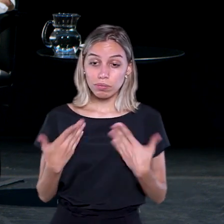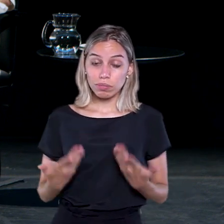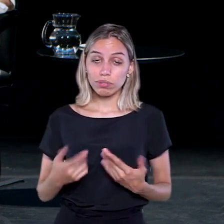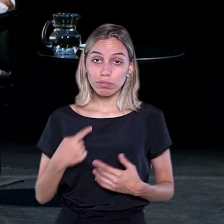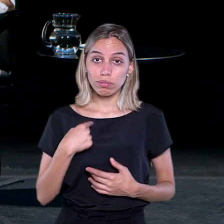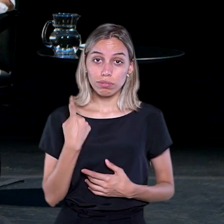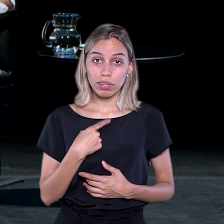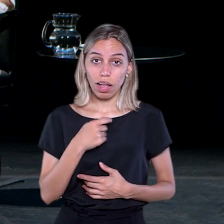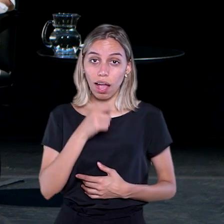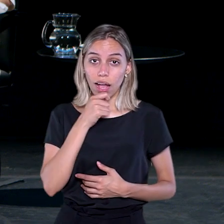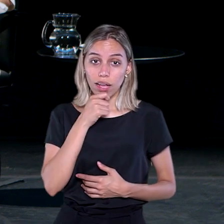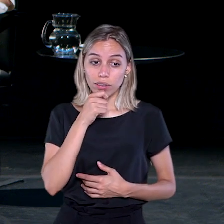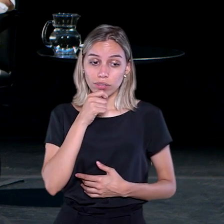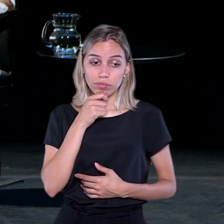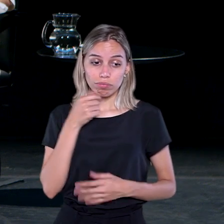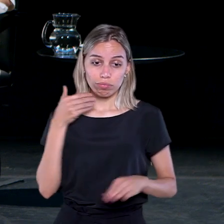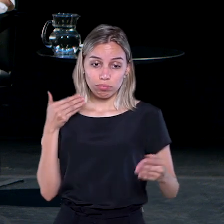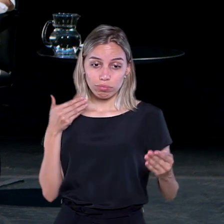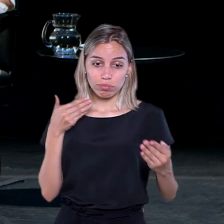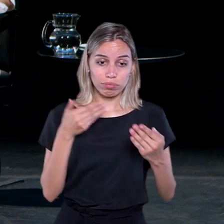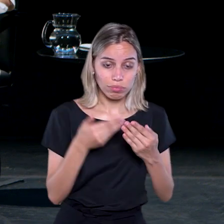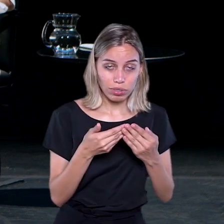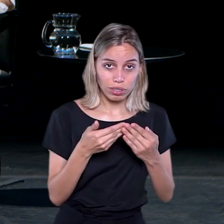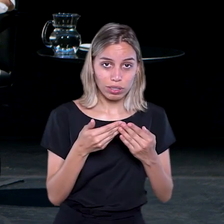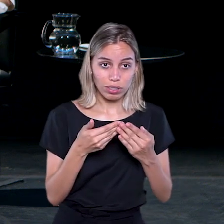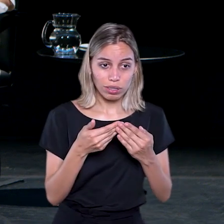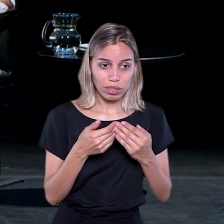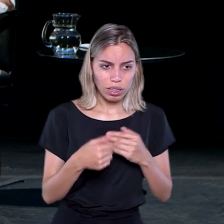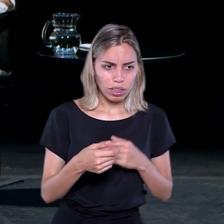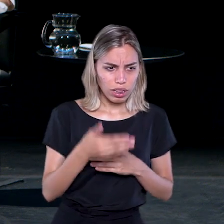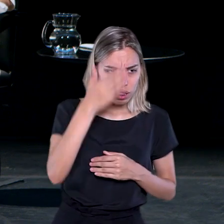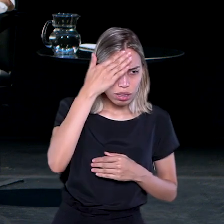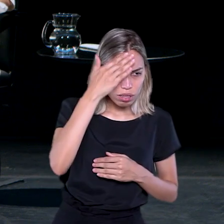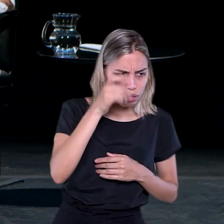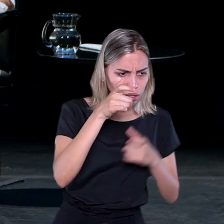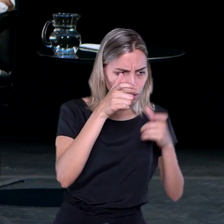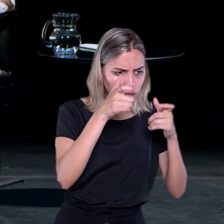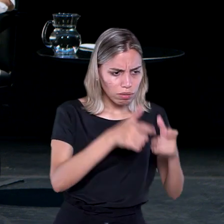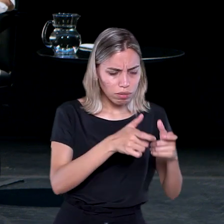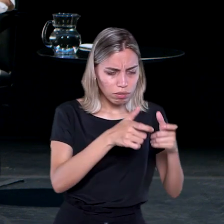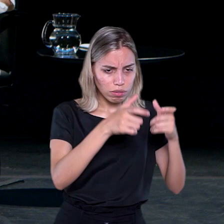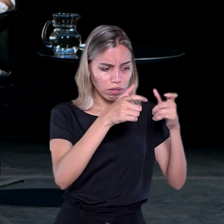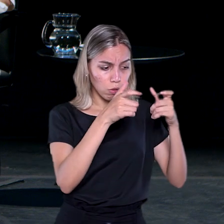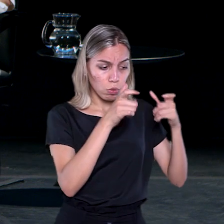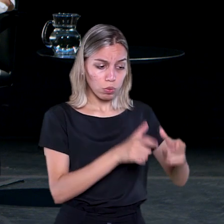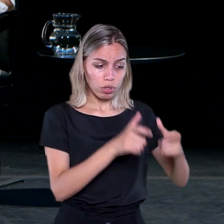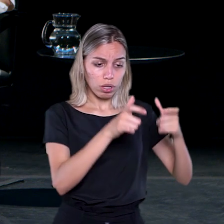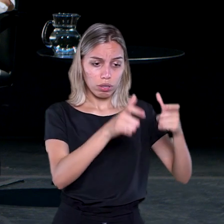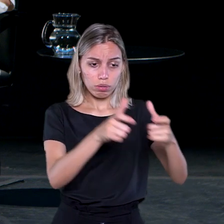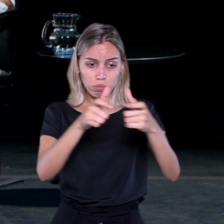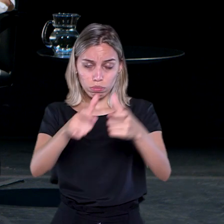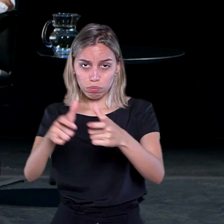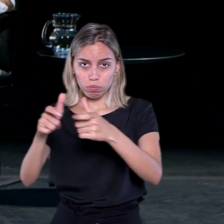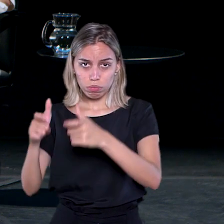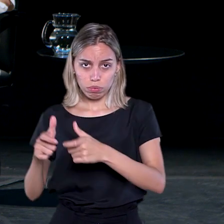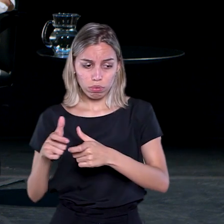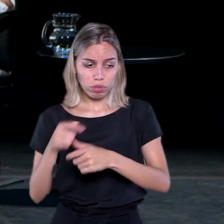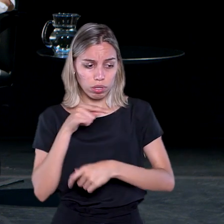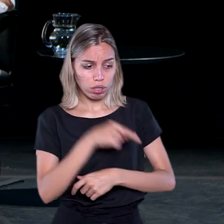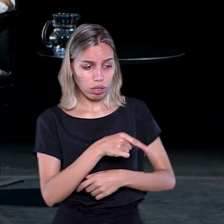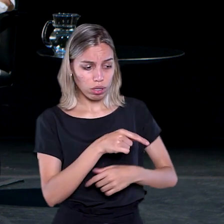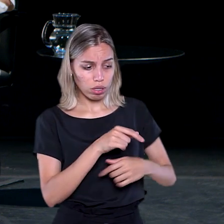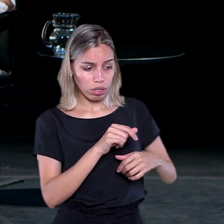o policentro de humanidade que cada pessoa é. Quando eu não enxergo, quando eu não escuto as pessoas, algumas pessoas se aborrecem comigo no